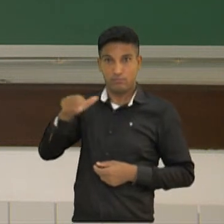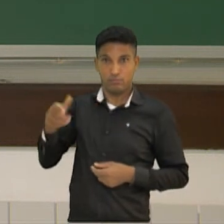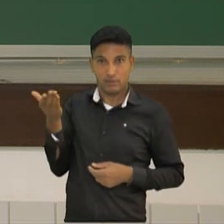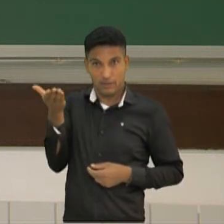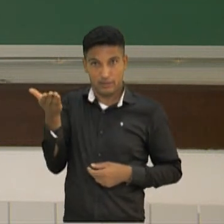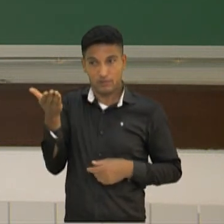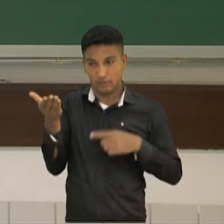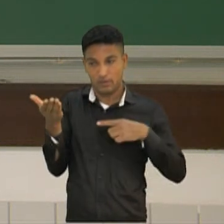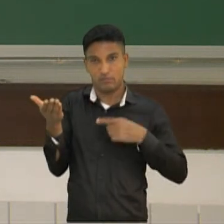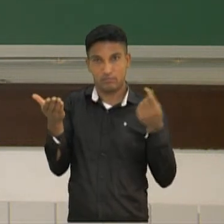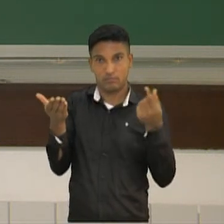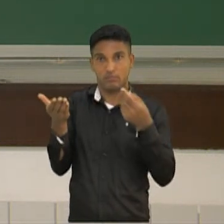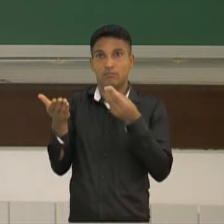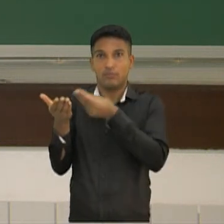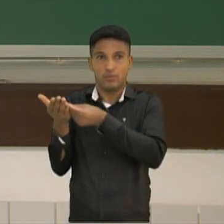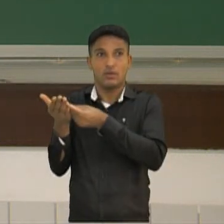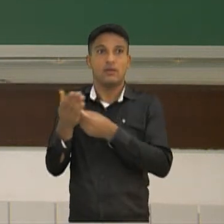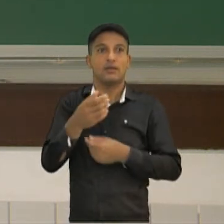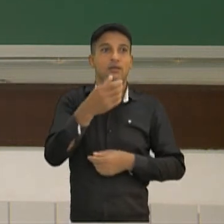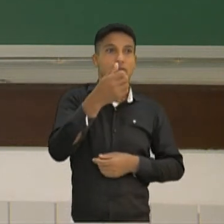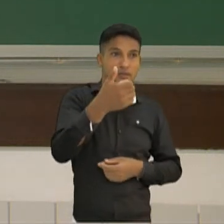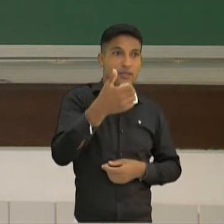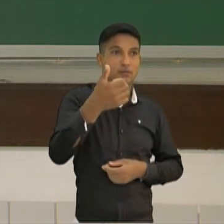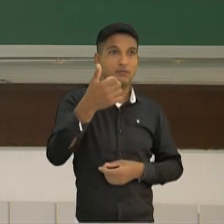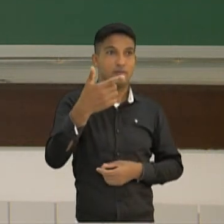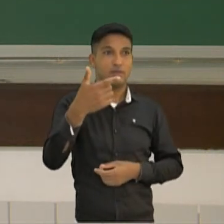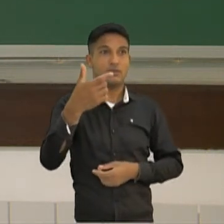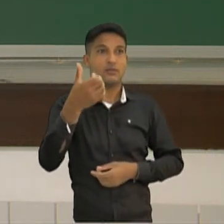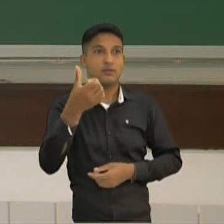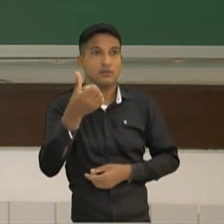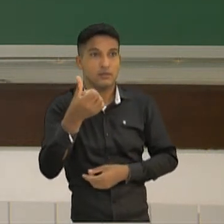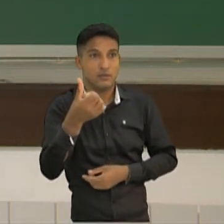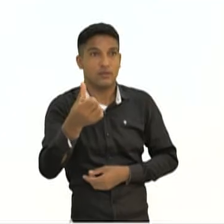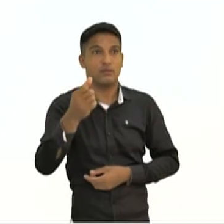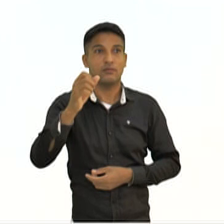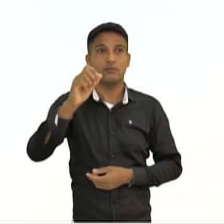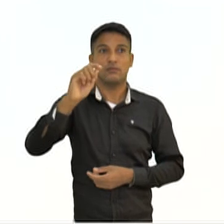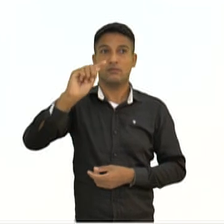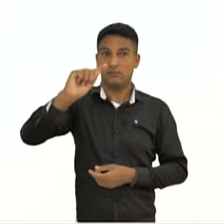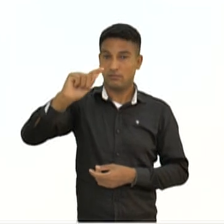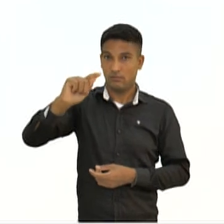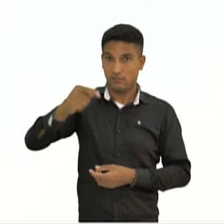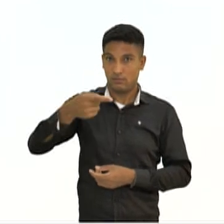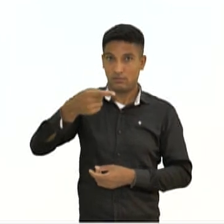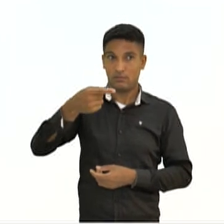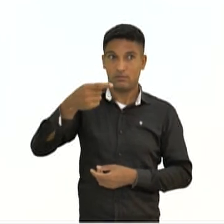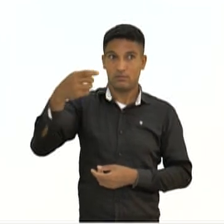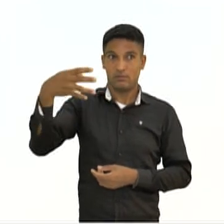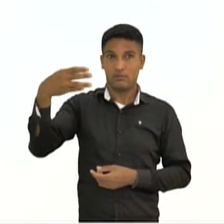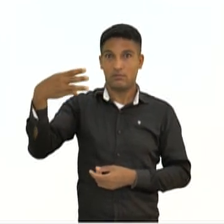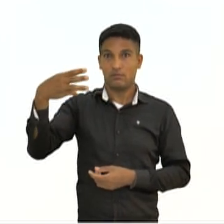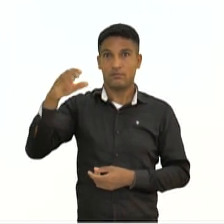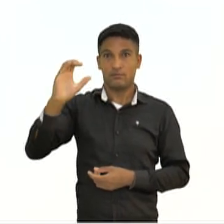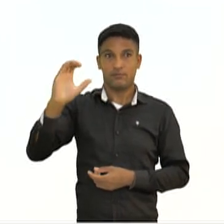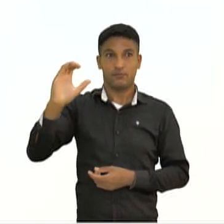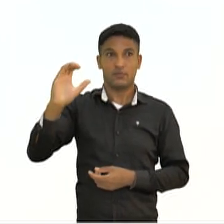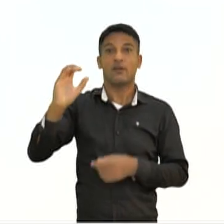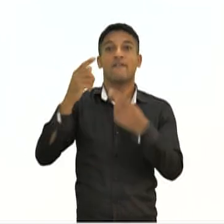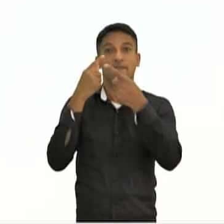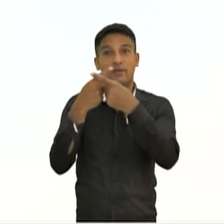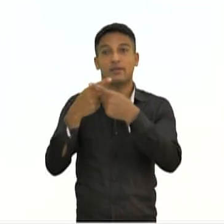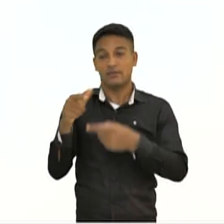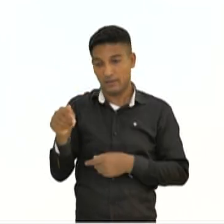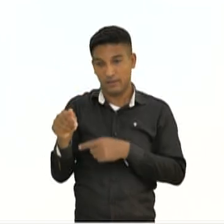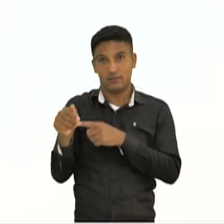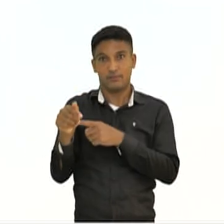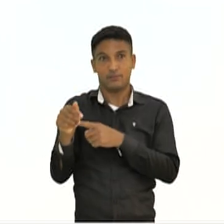126,43, e vou multiplicar por 7, porque não são 7 garçons. Quando eu faço essa multiplicação aqui, eu vou ver que vai,